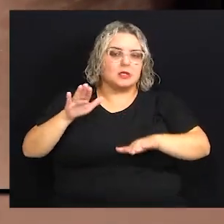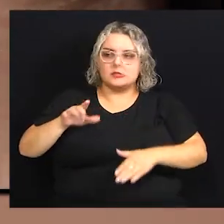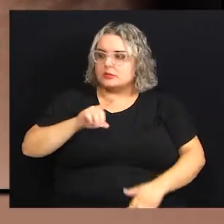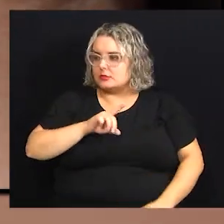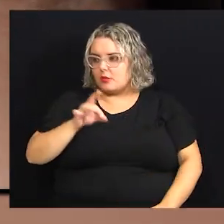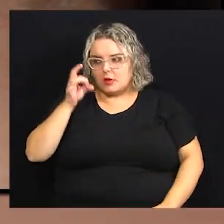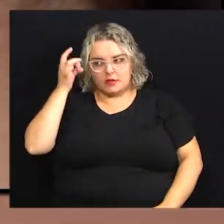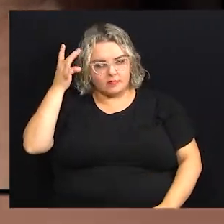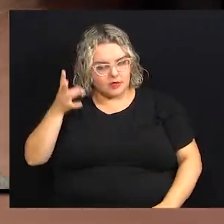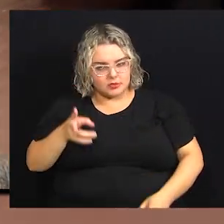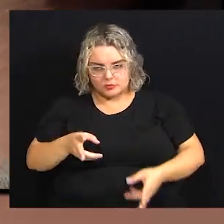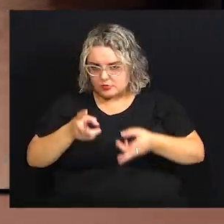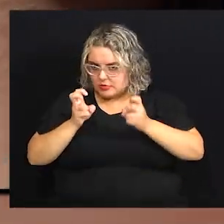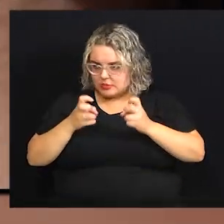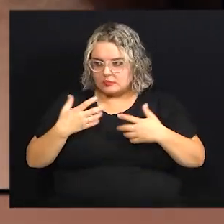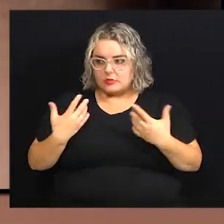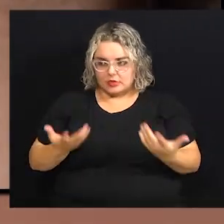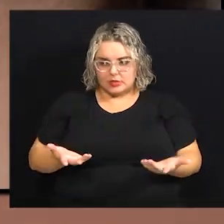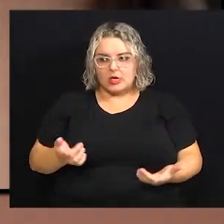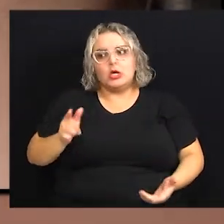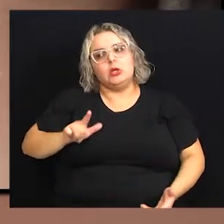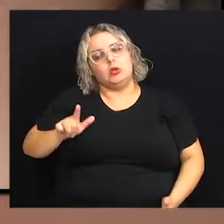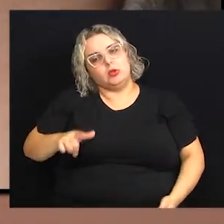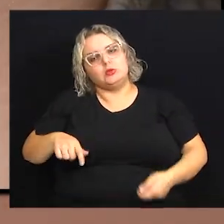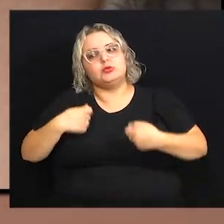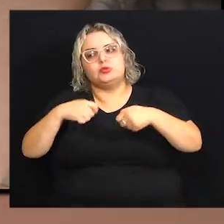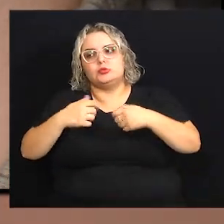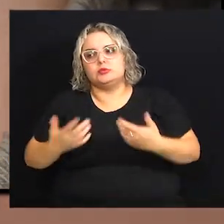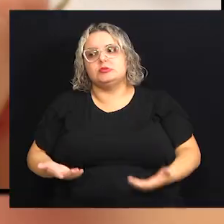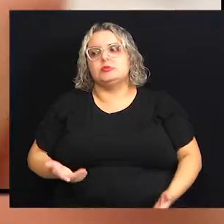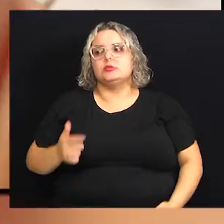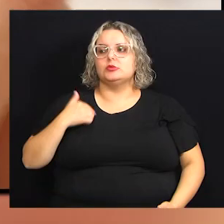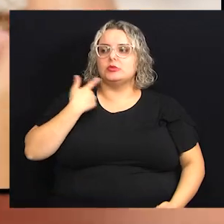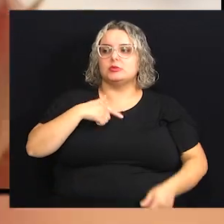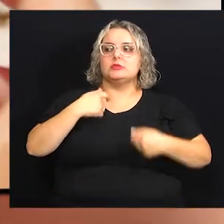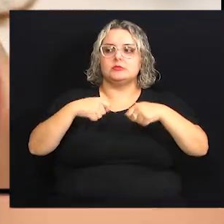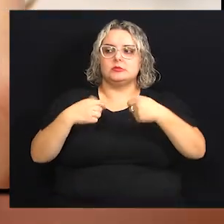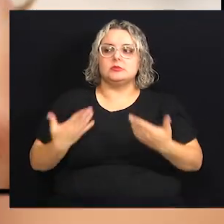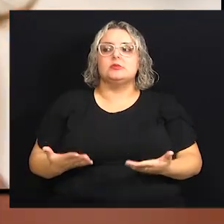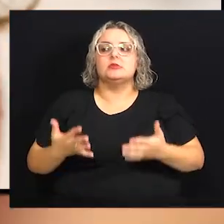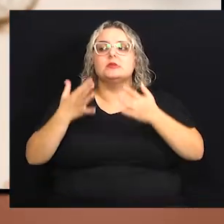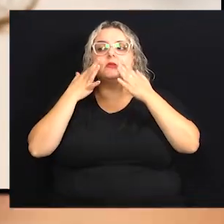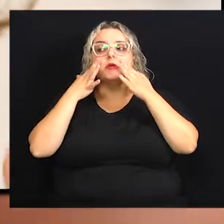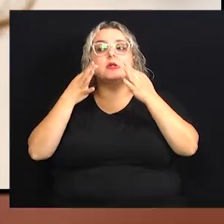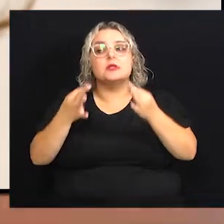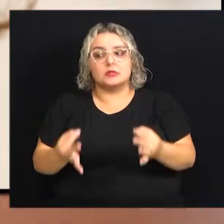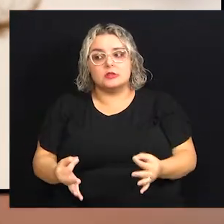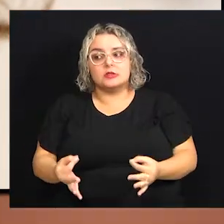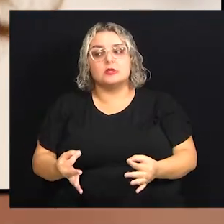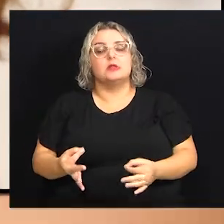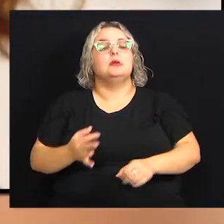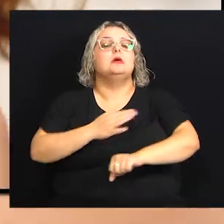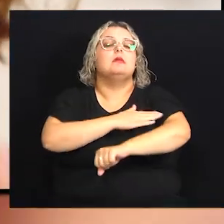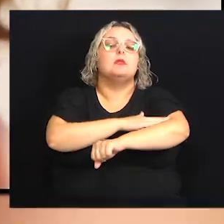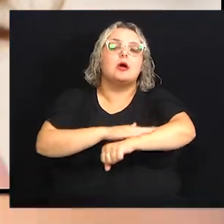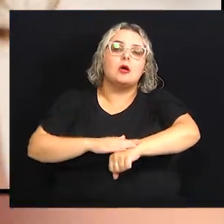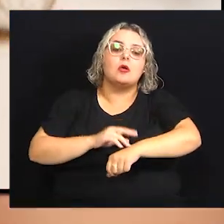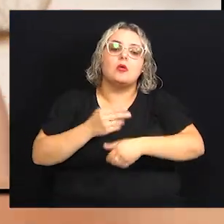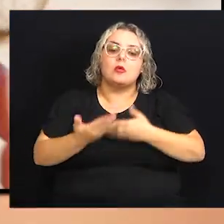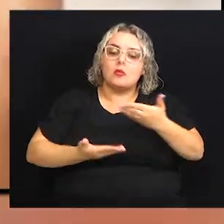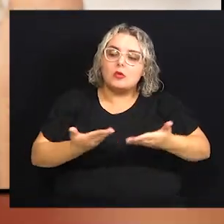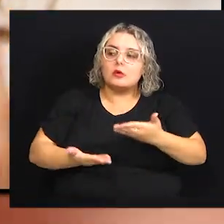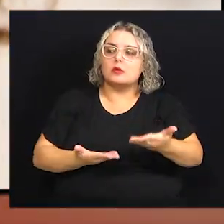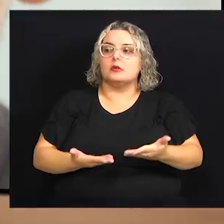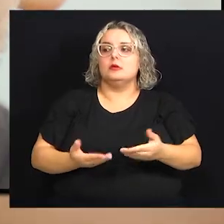sempre é muito fácil a gente detectar, então é lógico, a gente precisa, né, nós precisamos nos atentar à nossa pele, cuidar da